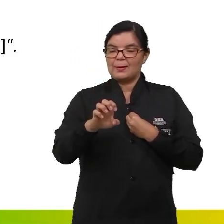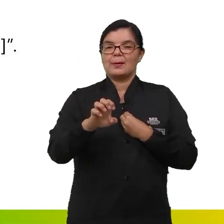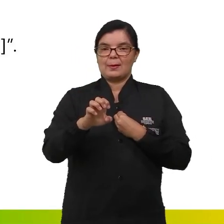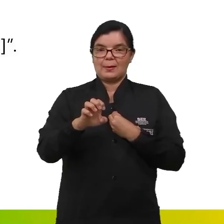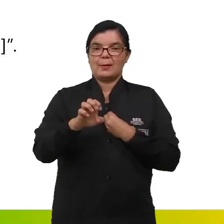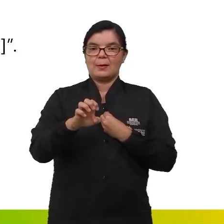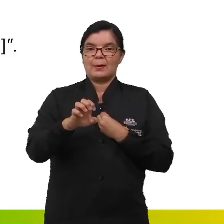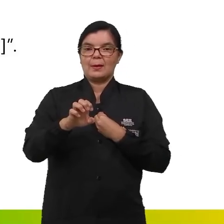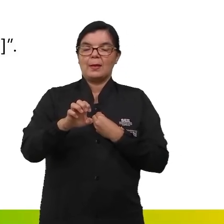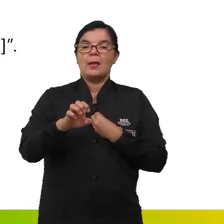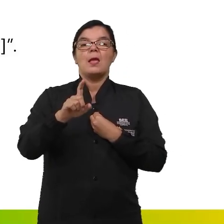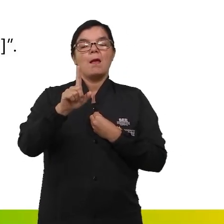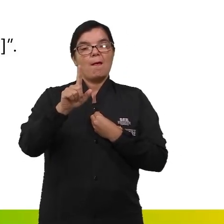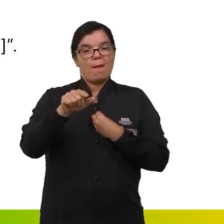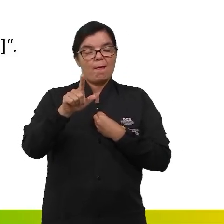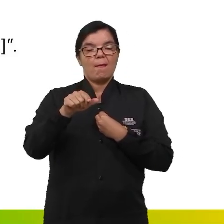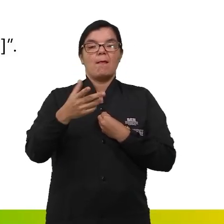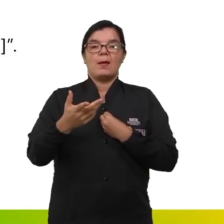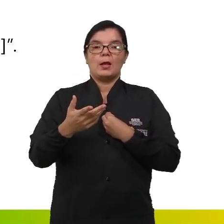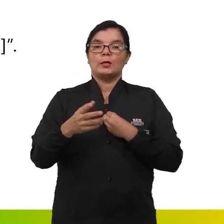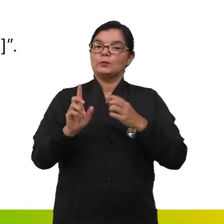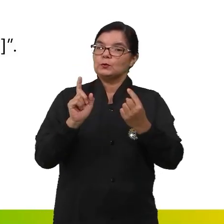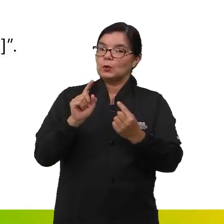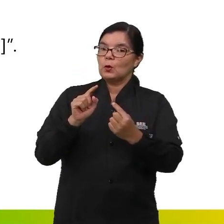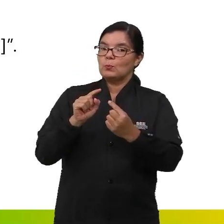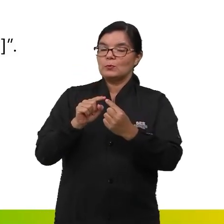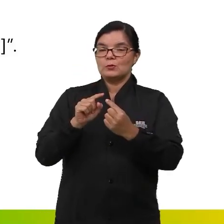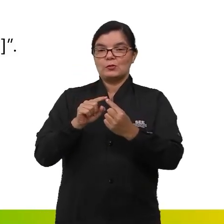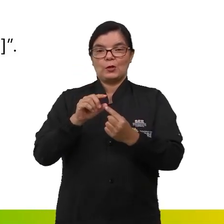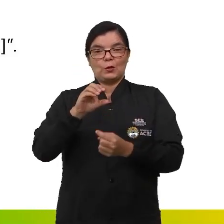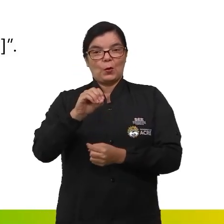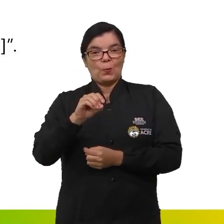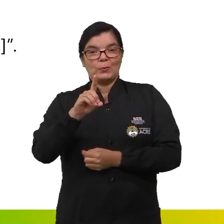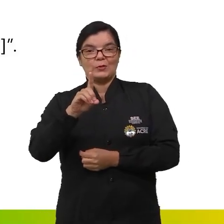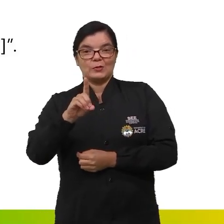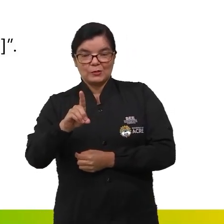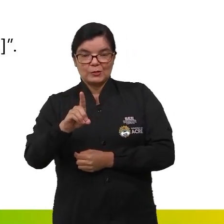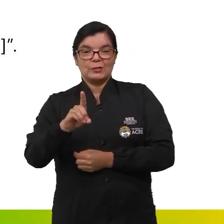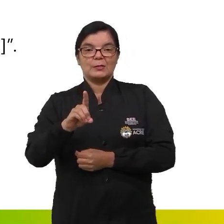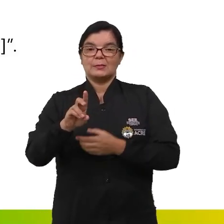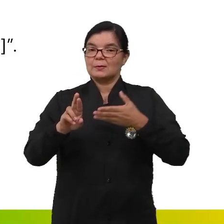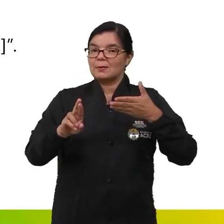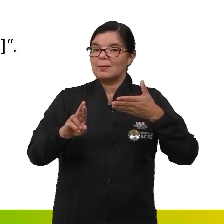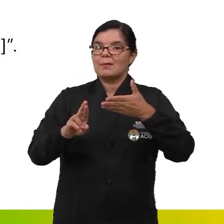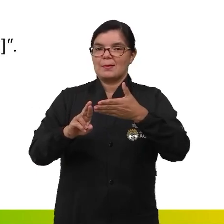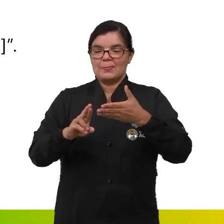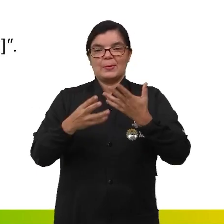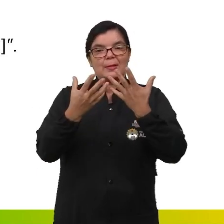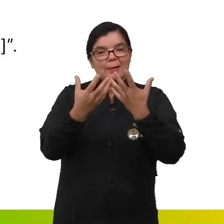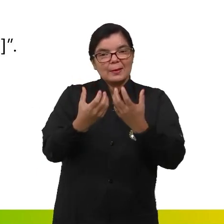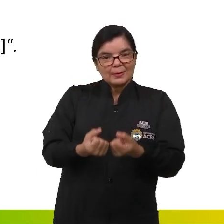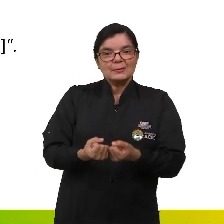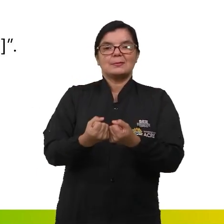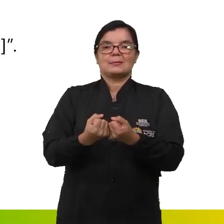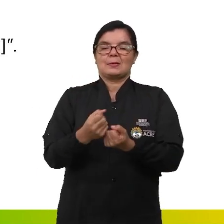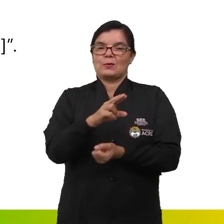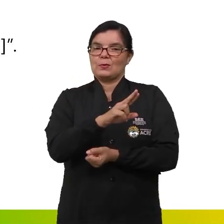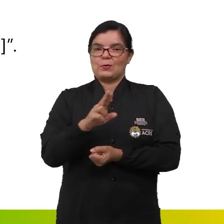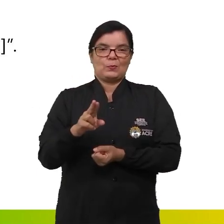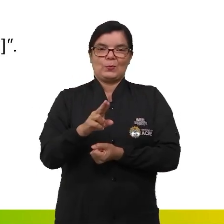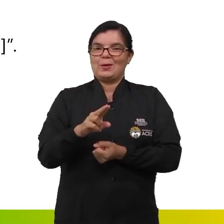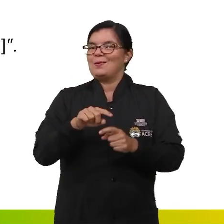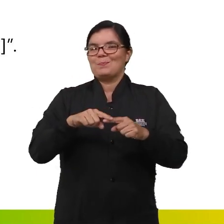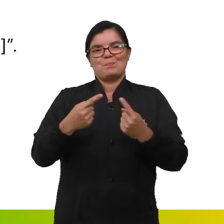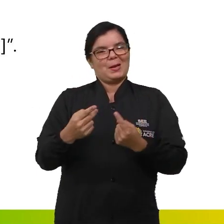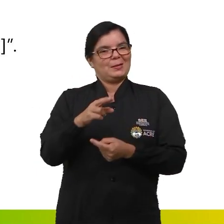lhe, ele é um objeto indireto. Então, ele se refere à pessoa que recebe o nome e não